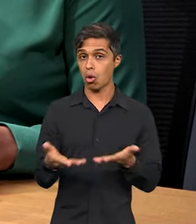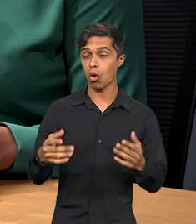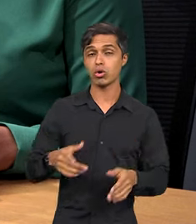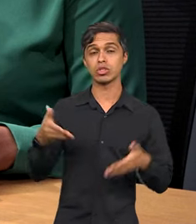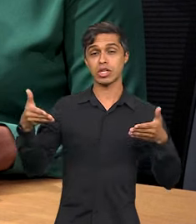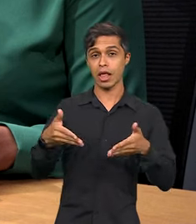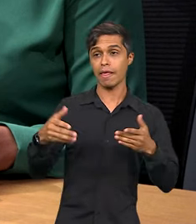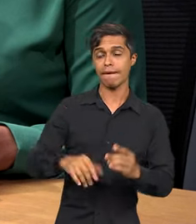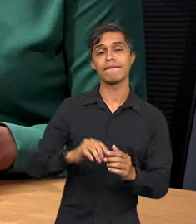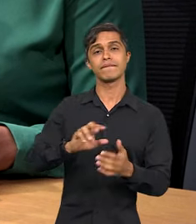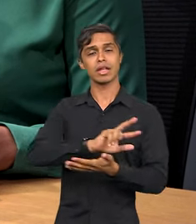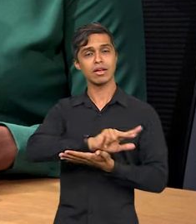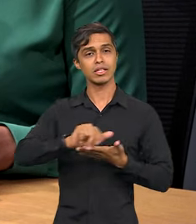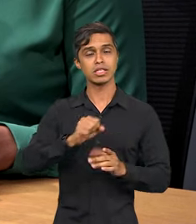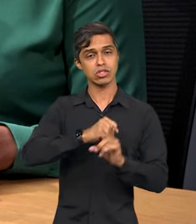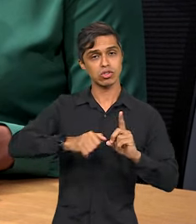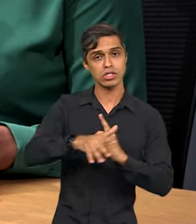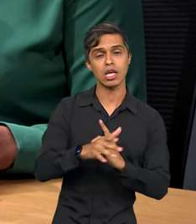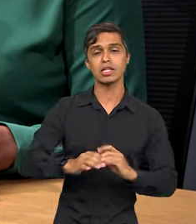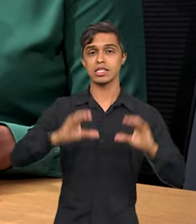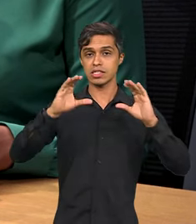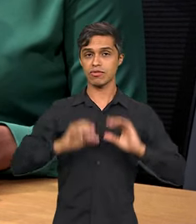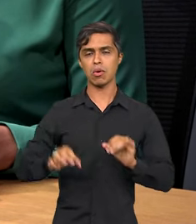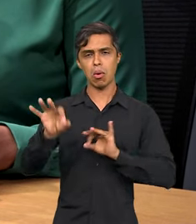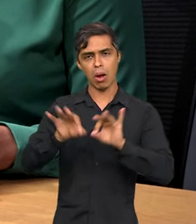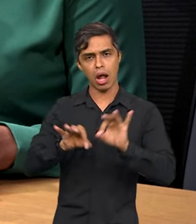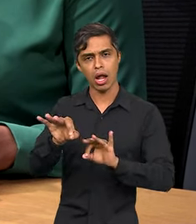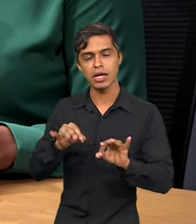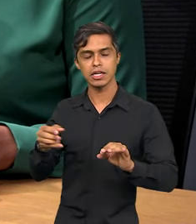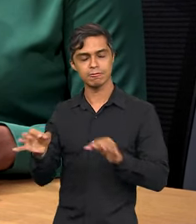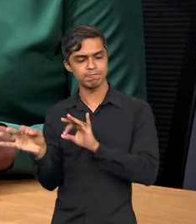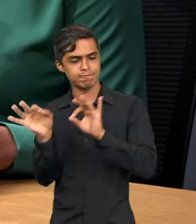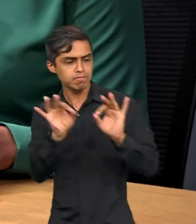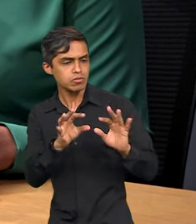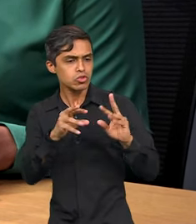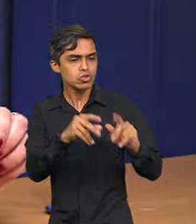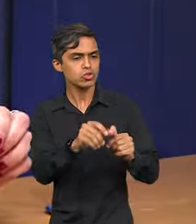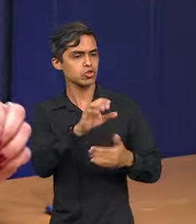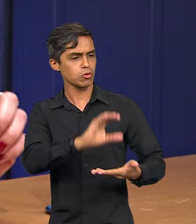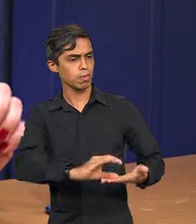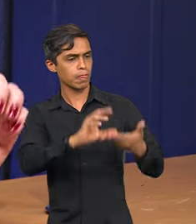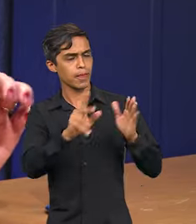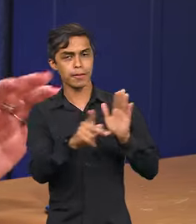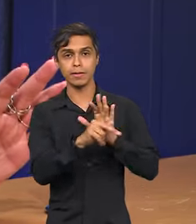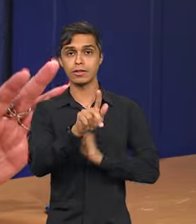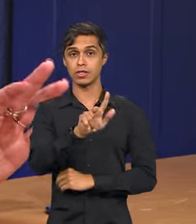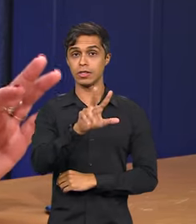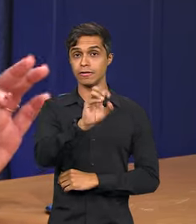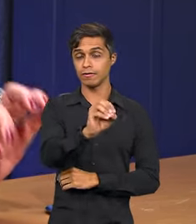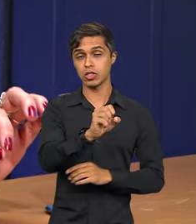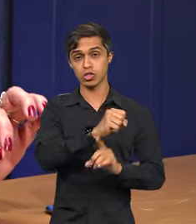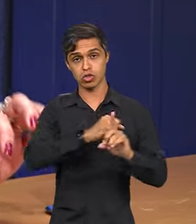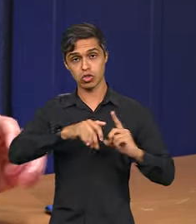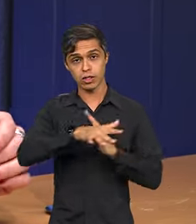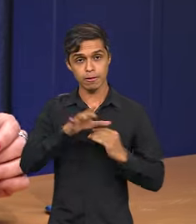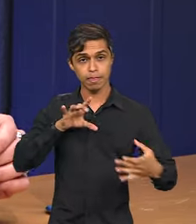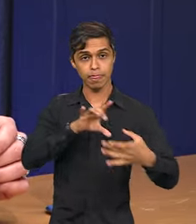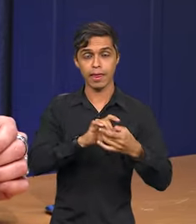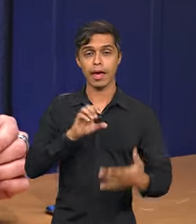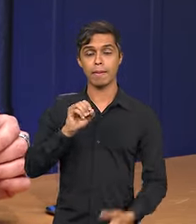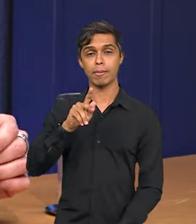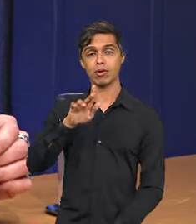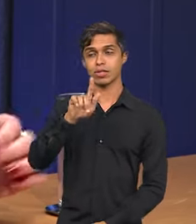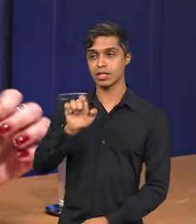representante da sociedade civil organizada que também acompanha a coordenação do G20 social via abong